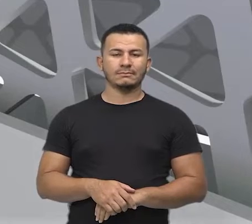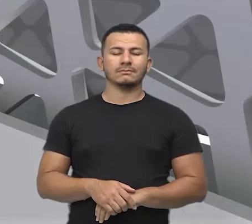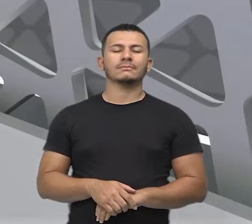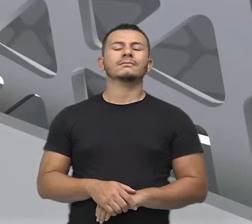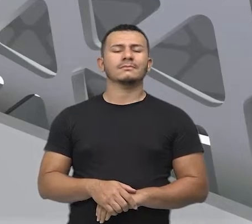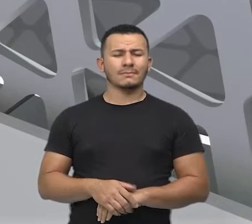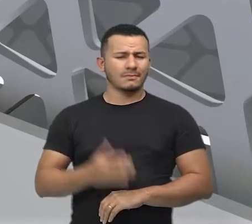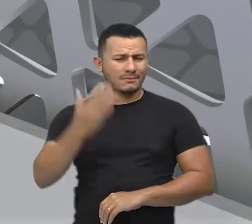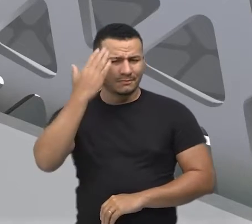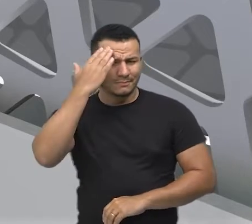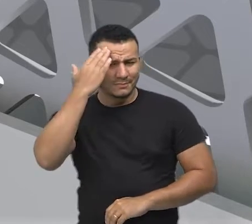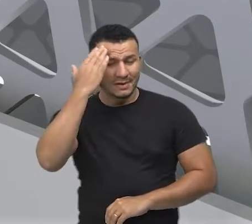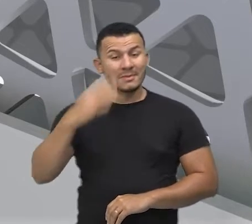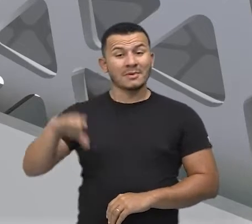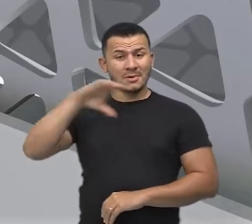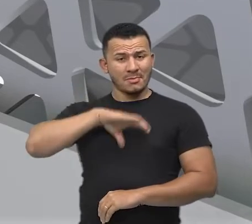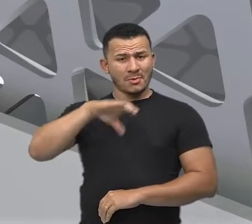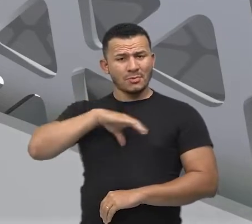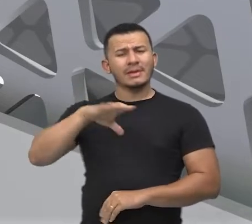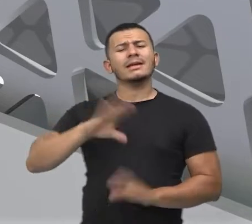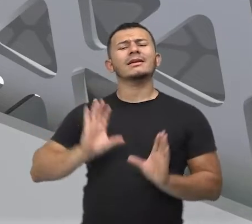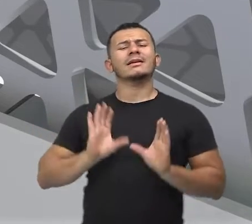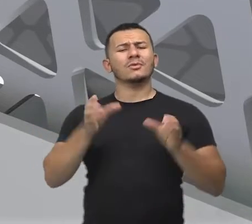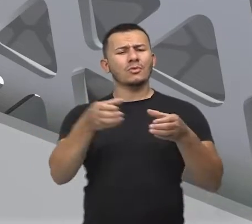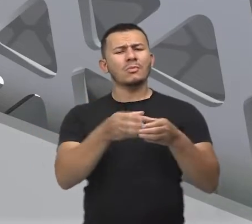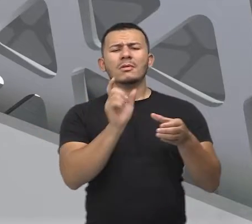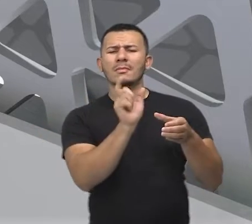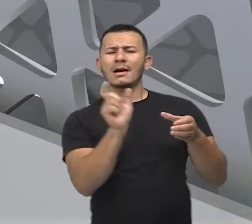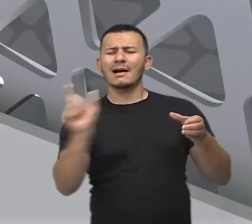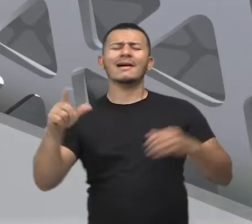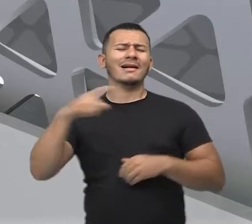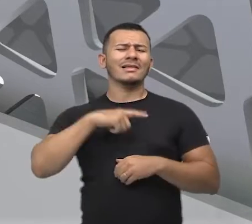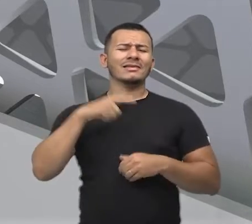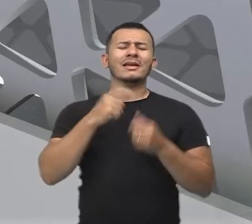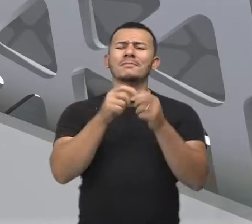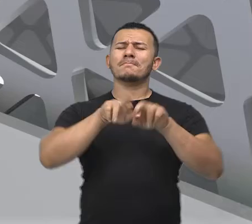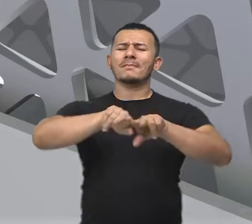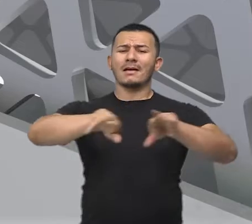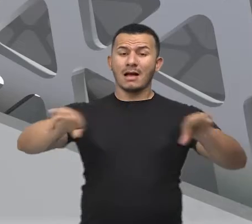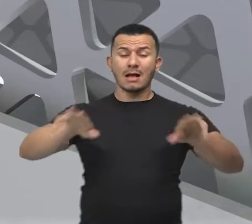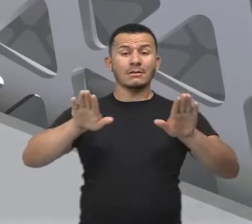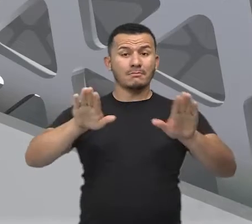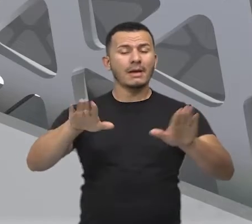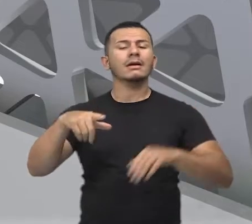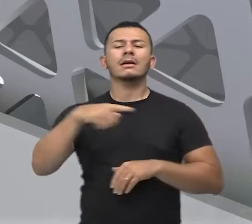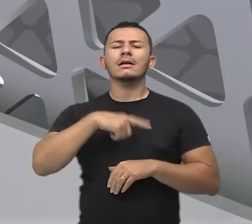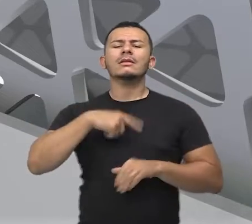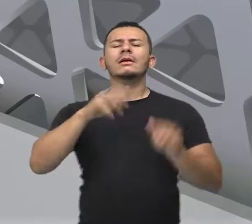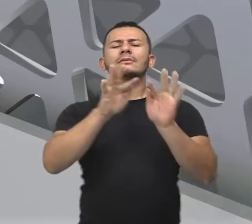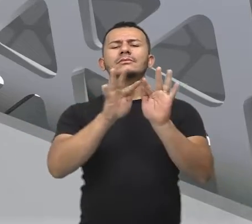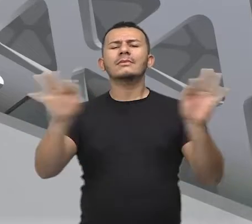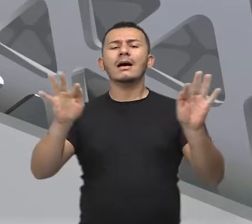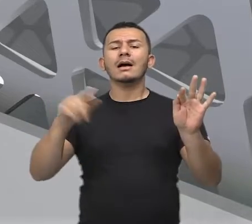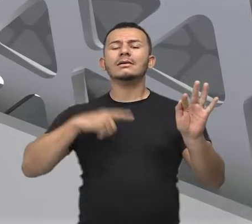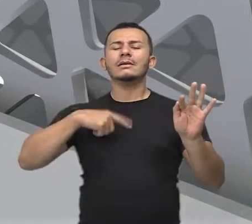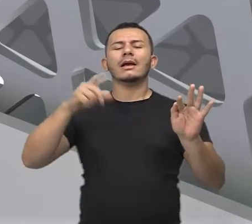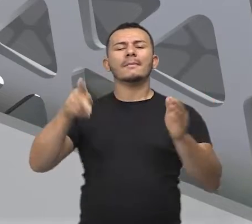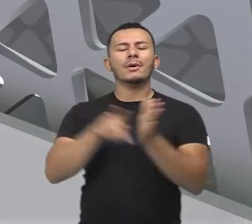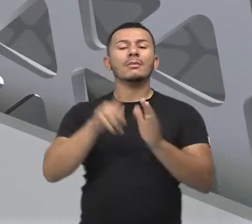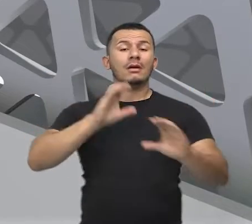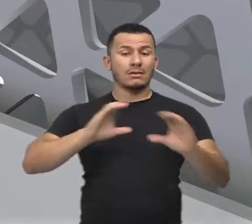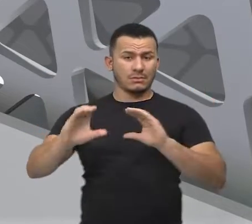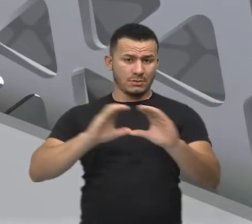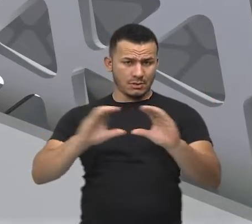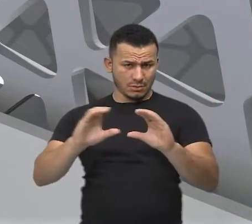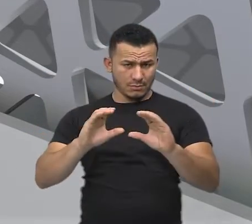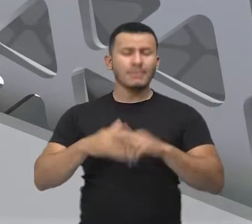As palavras da nossa língua, elas podem se organizar em enunciados que irão transmitir mensagens.